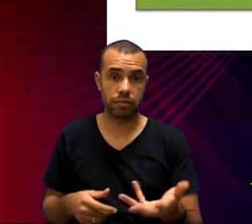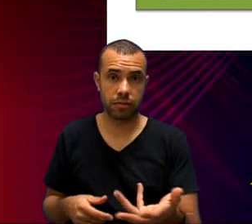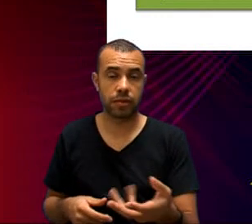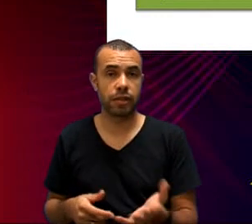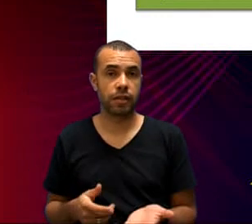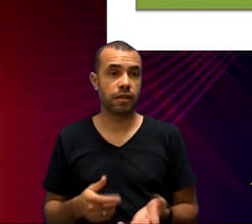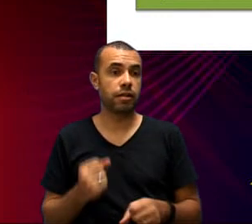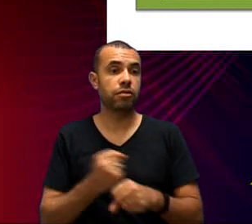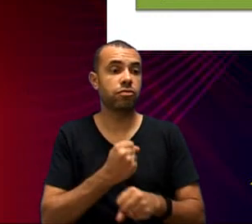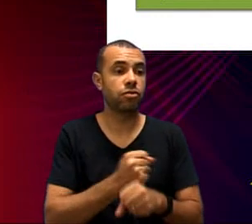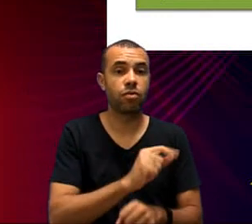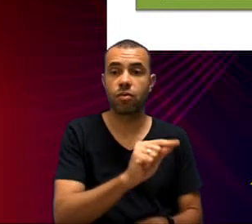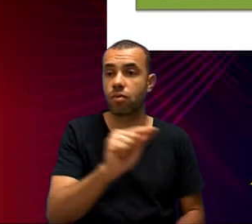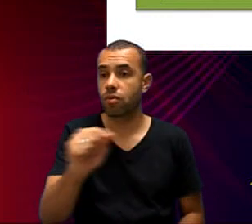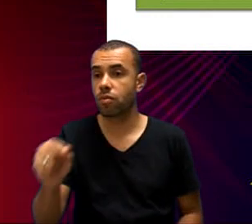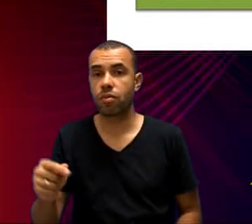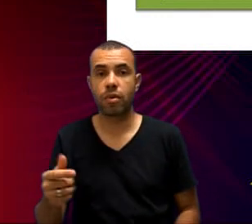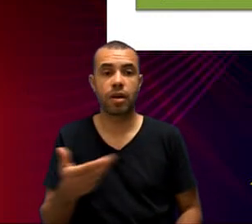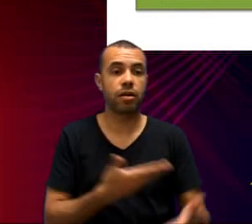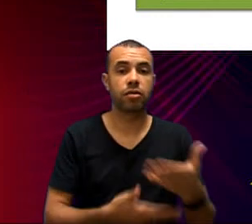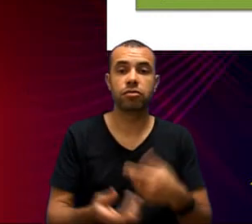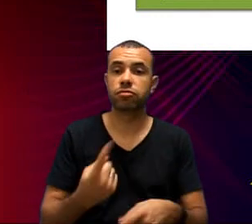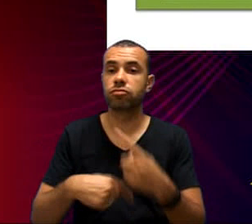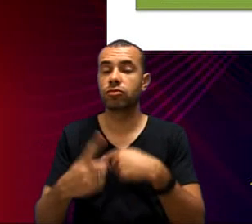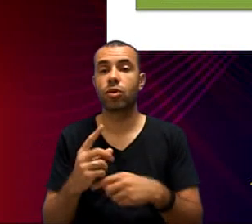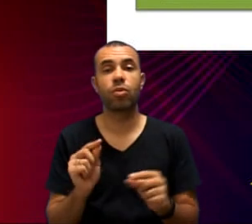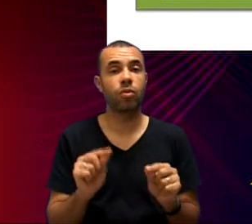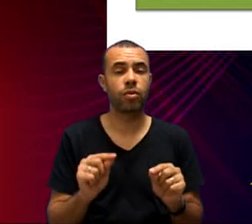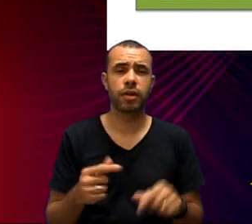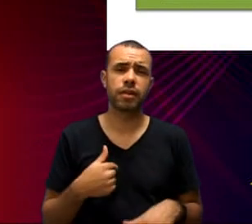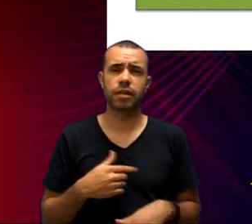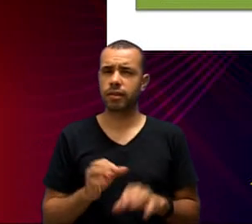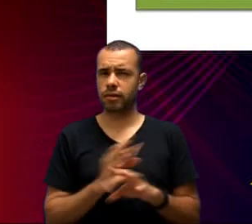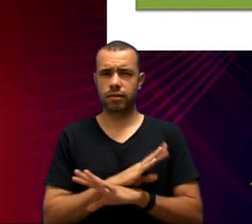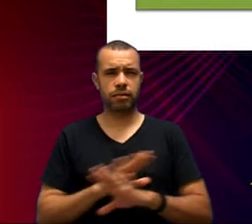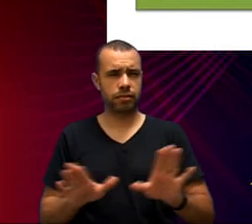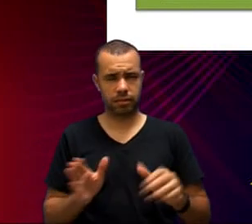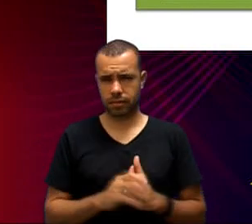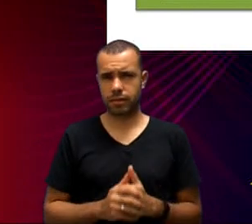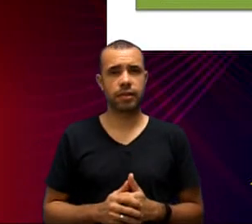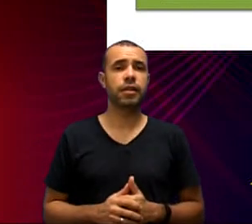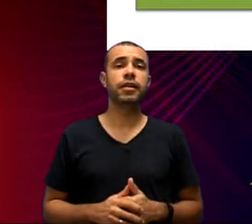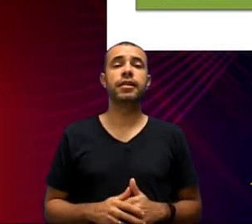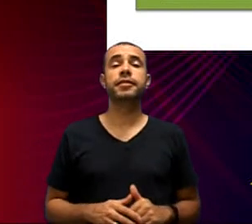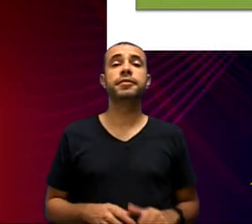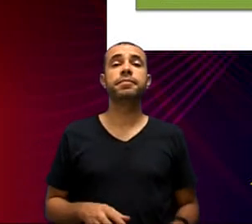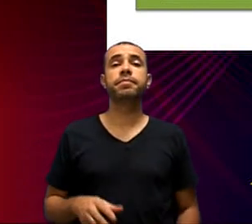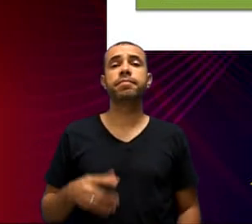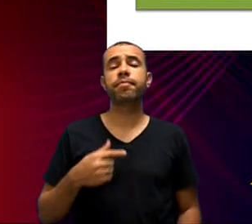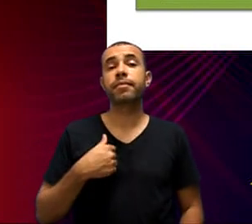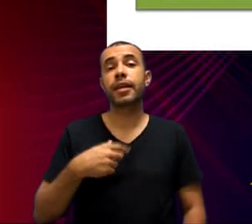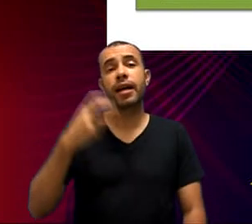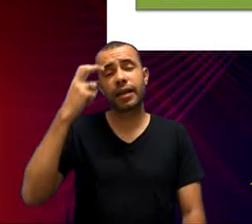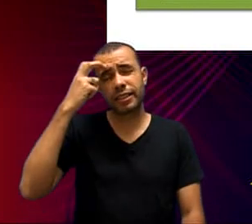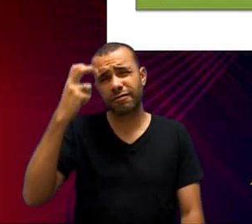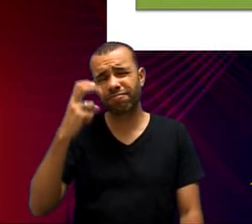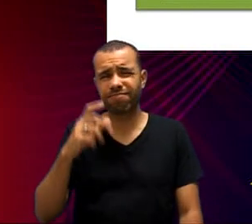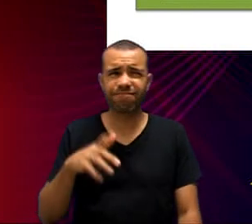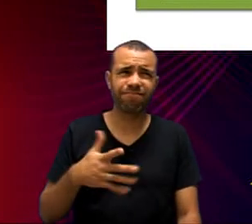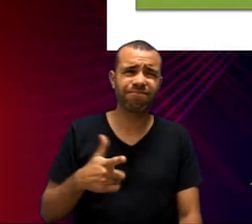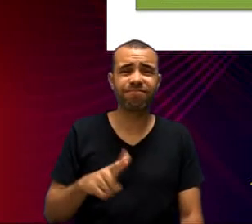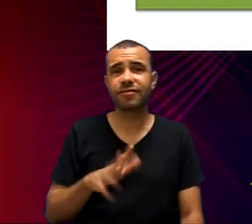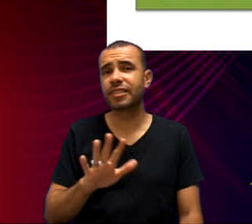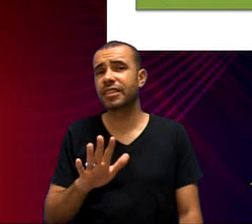qual o custo-benefício. É, secretário, porque não é inteligente, para encerrar mesmo da minha parte, não é inteligente, por conta de 10 milhões